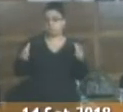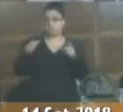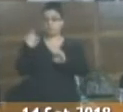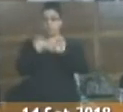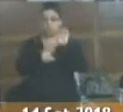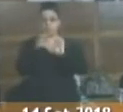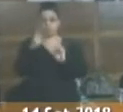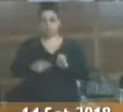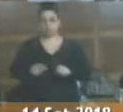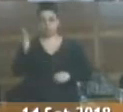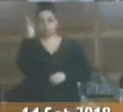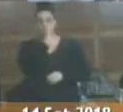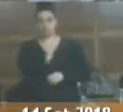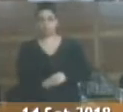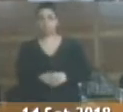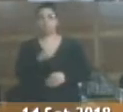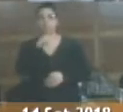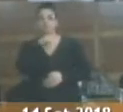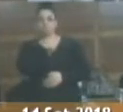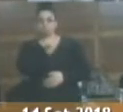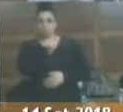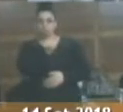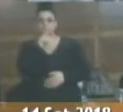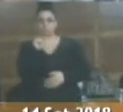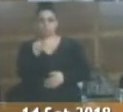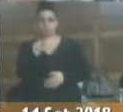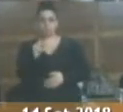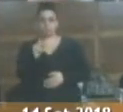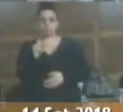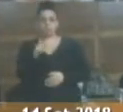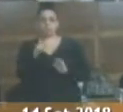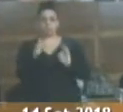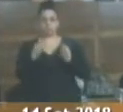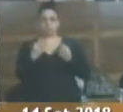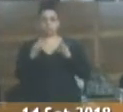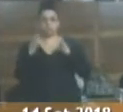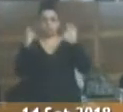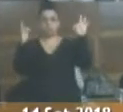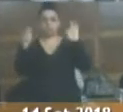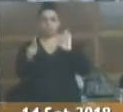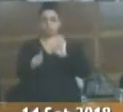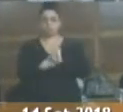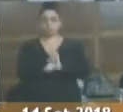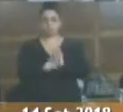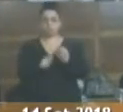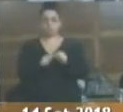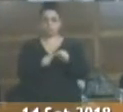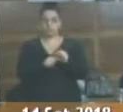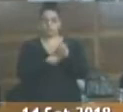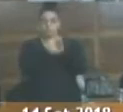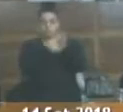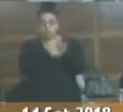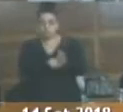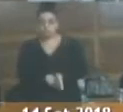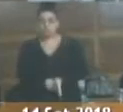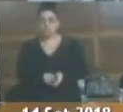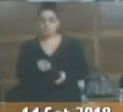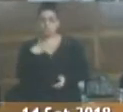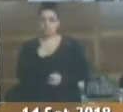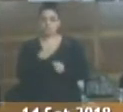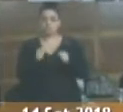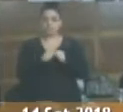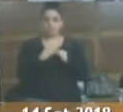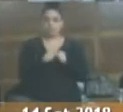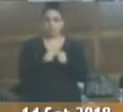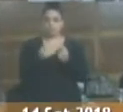Brasil tem, que é botar técnico específico para fazer pesquisa. Então, a gente fez isso sem